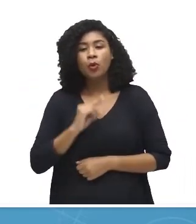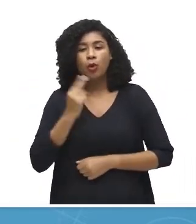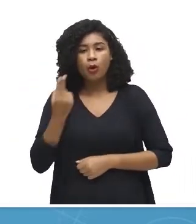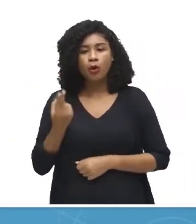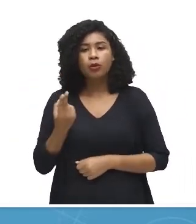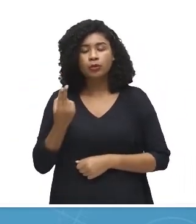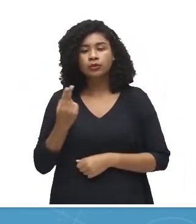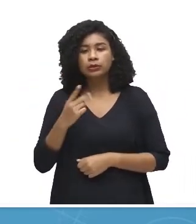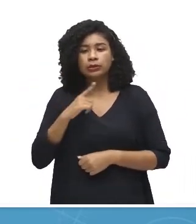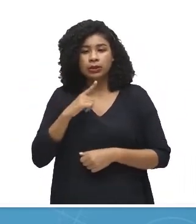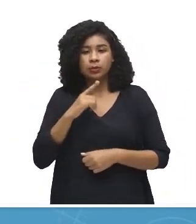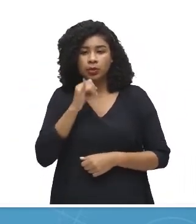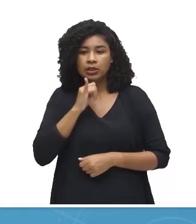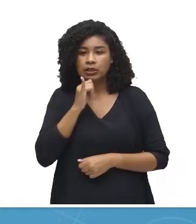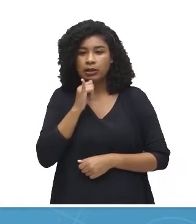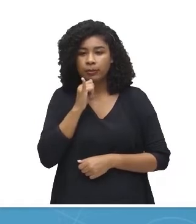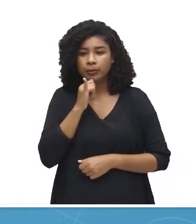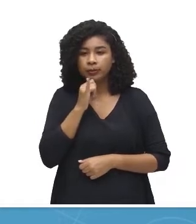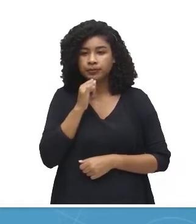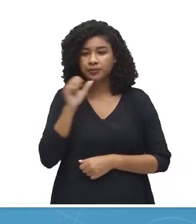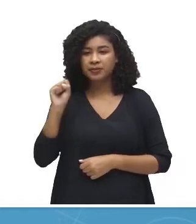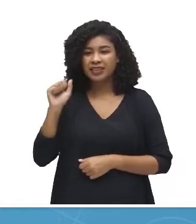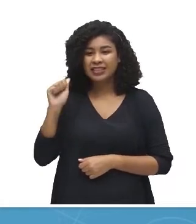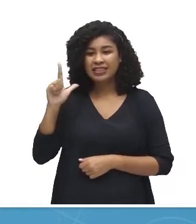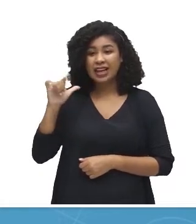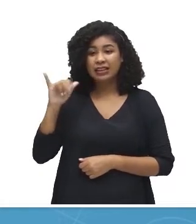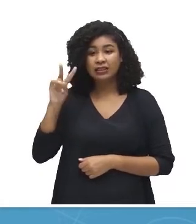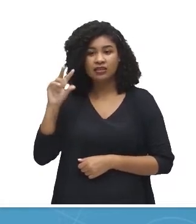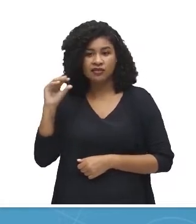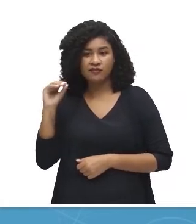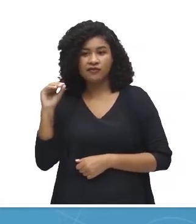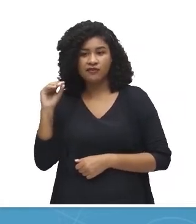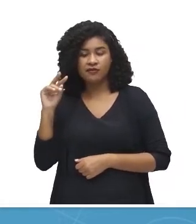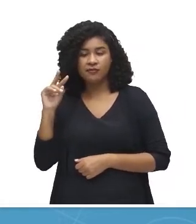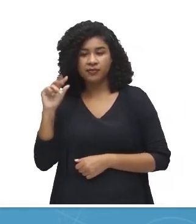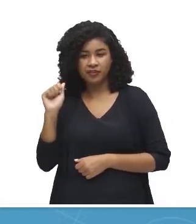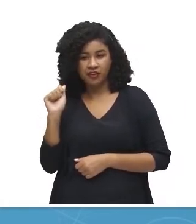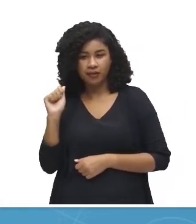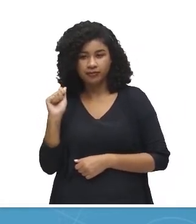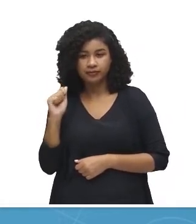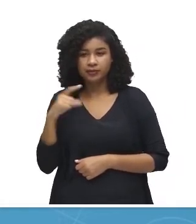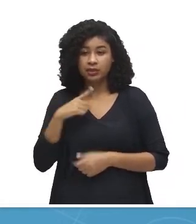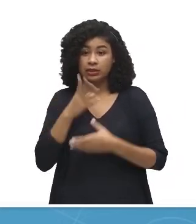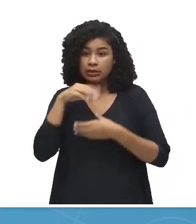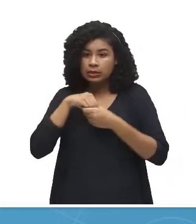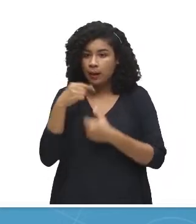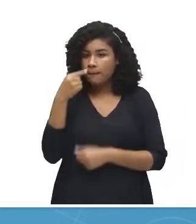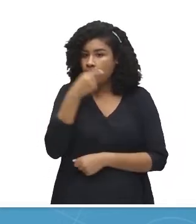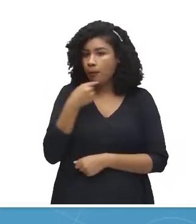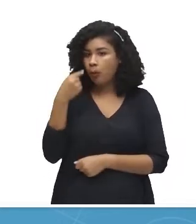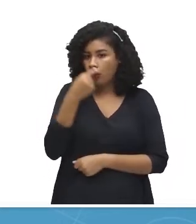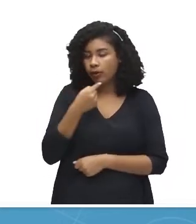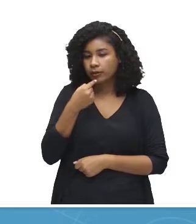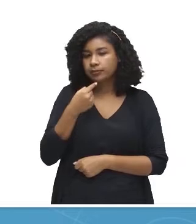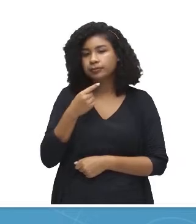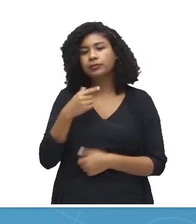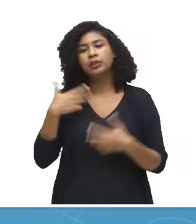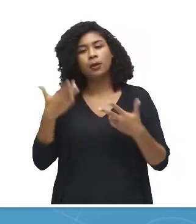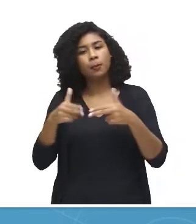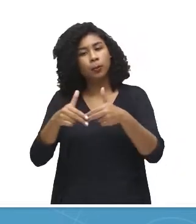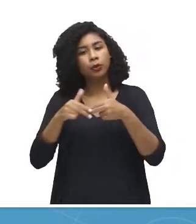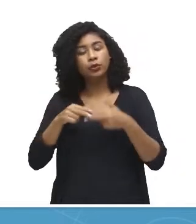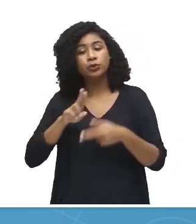uma cavidade, como a saliva que vai ficar dentro da cavidade da boca. Por isso, a glândula é chamada de exócrina, tá